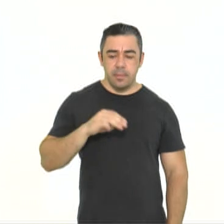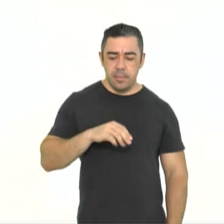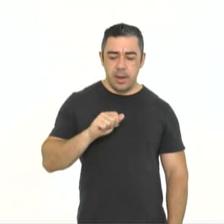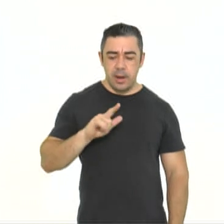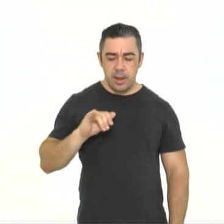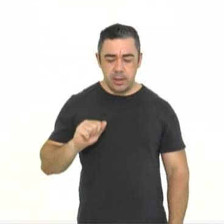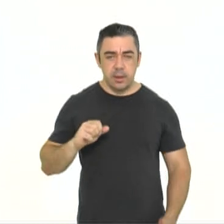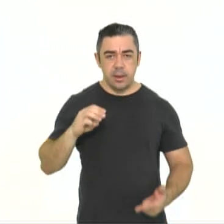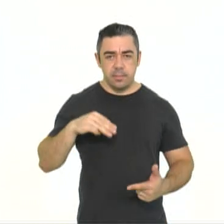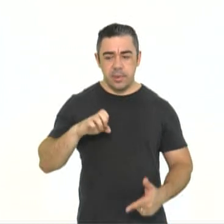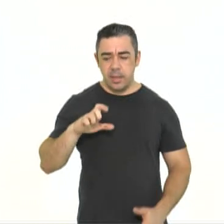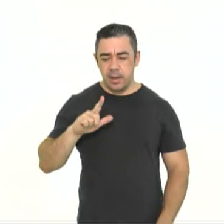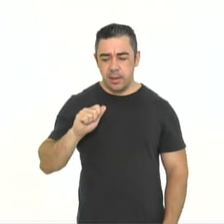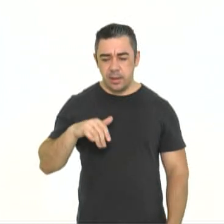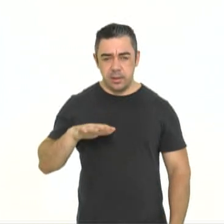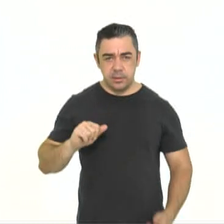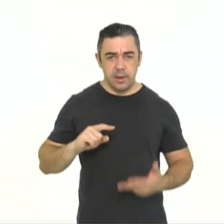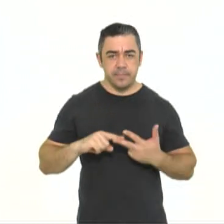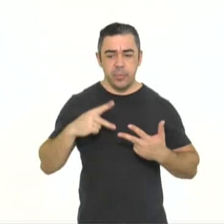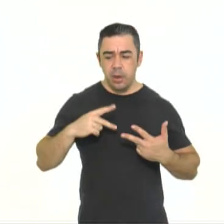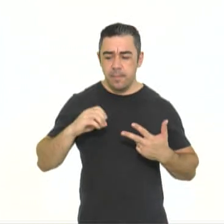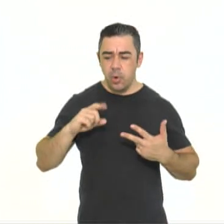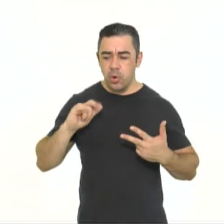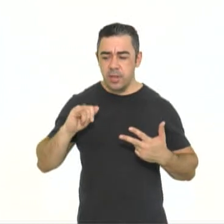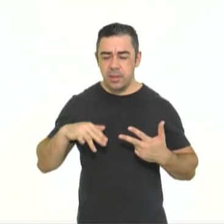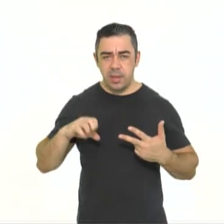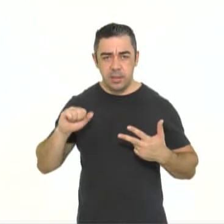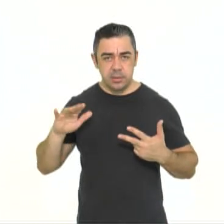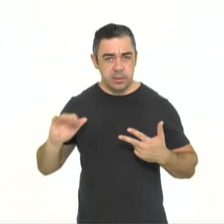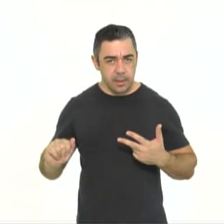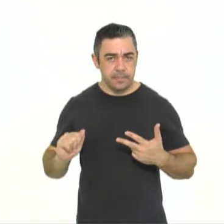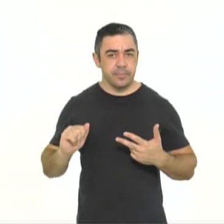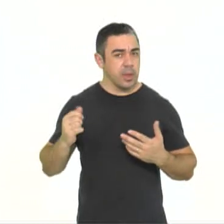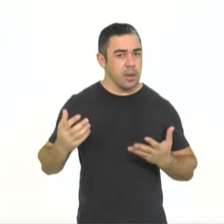Malaia, Melanésia e Polinésia. É